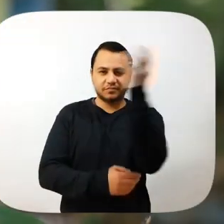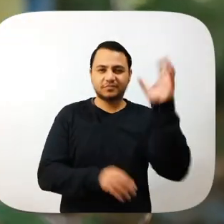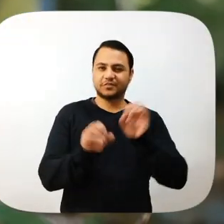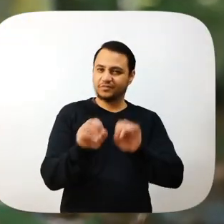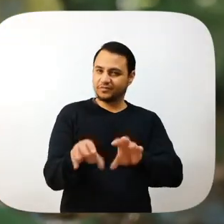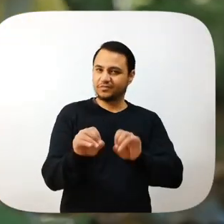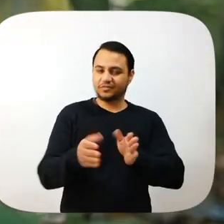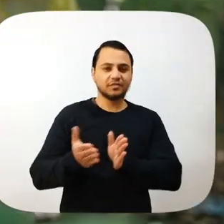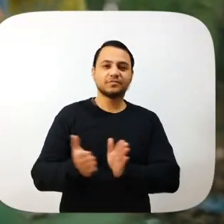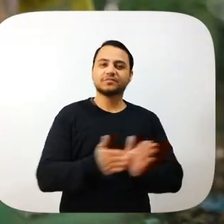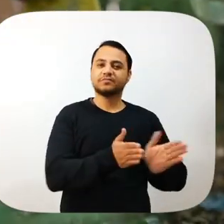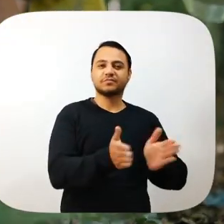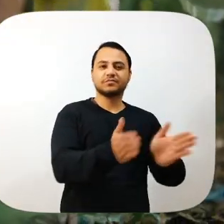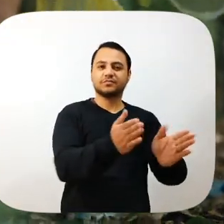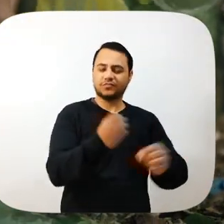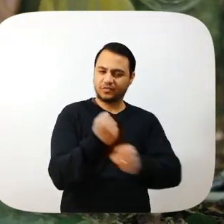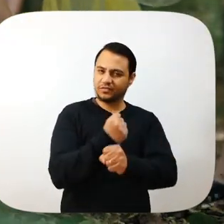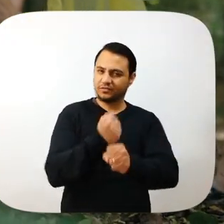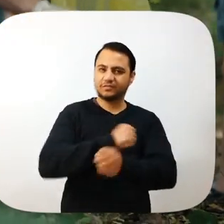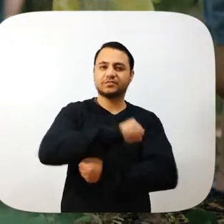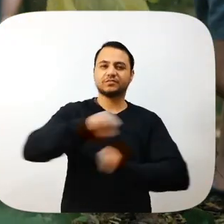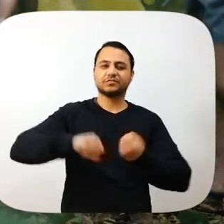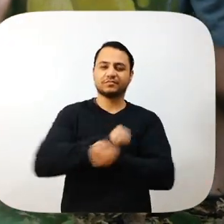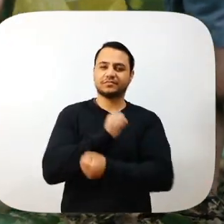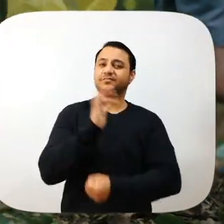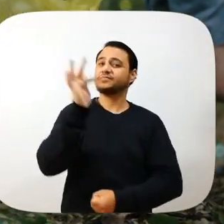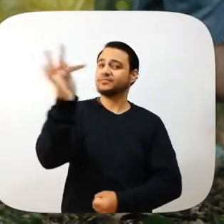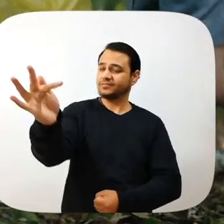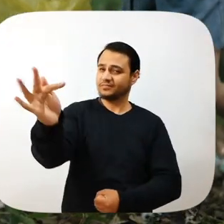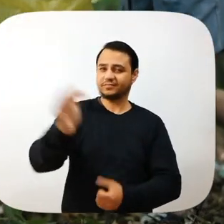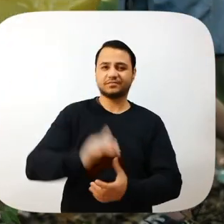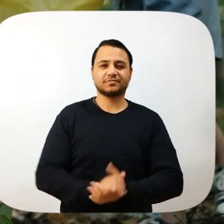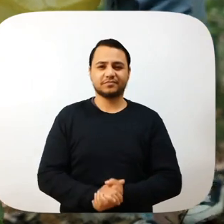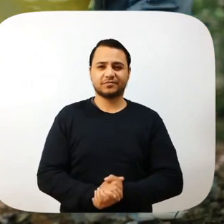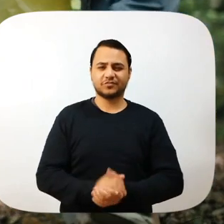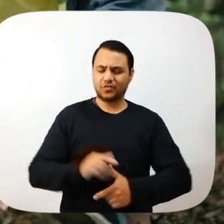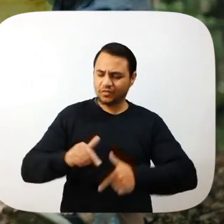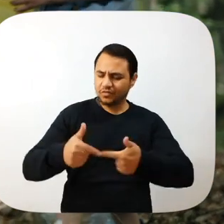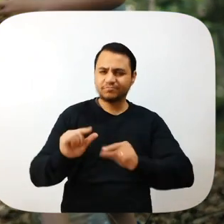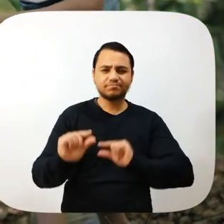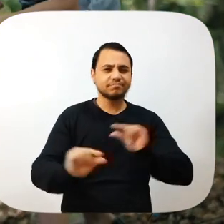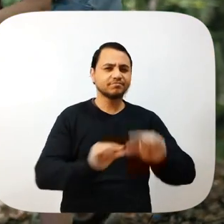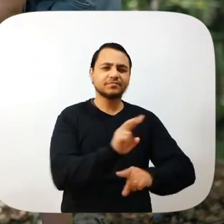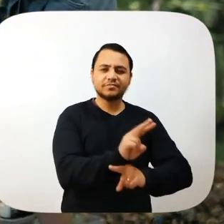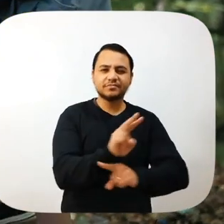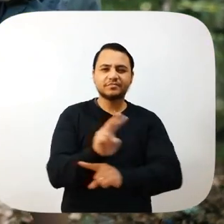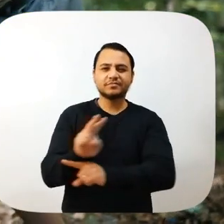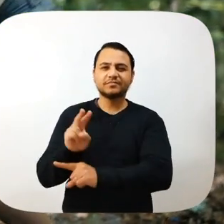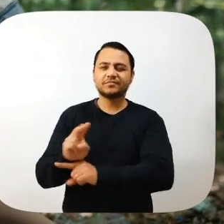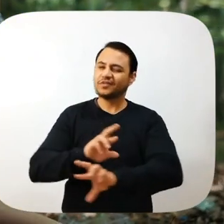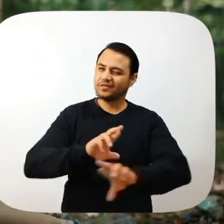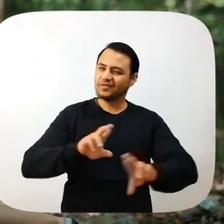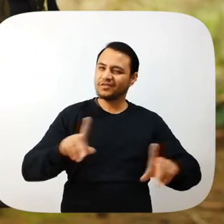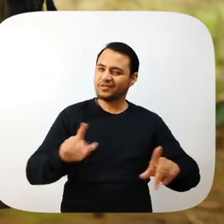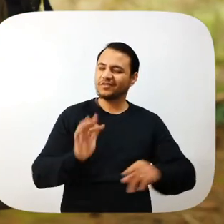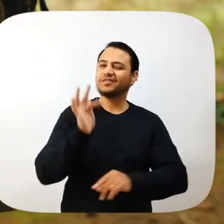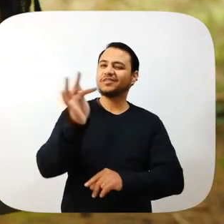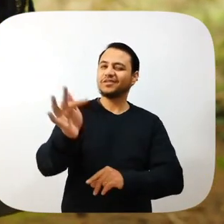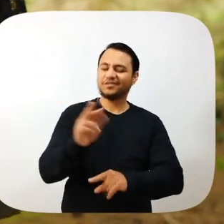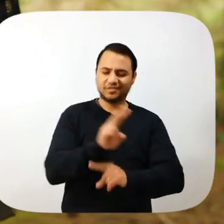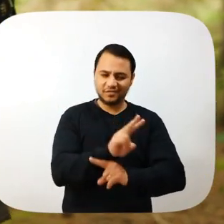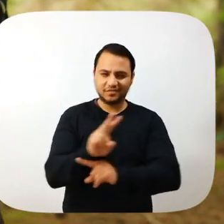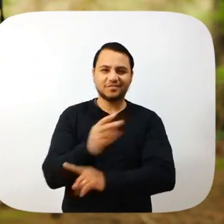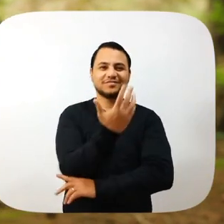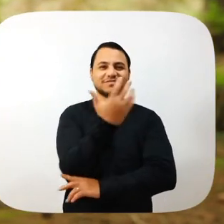educação ambiental é o caminho para construirmos um futuro sustentável. Pequenas atitudes de preservação fazem a diferença